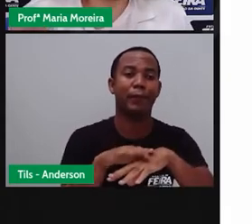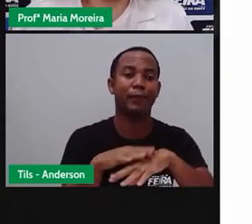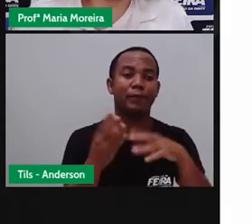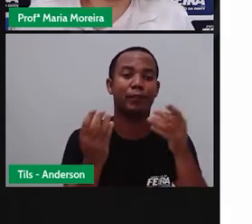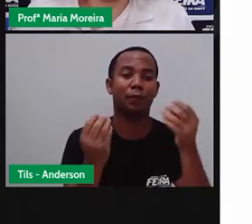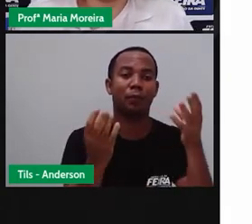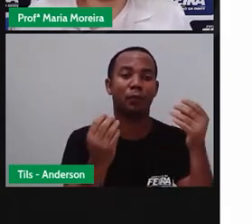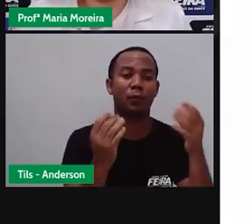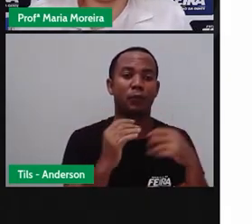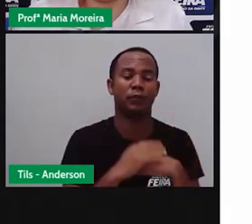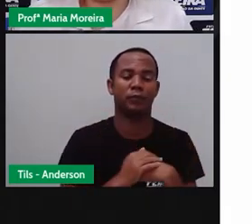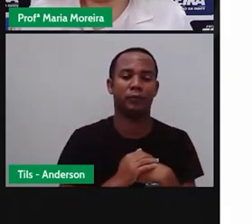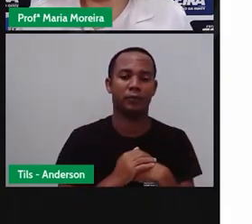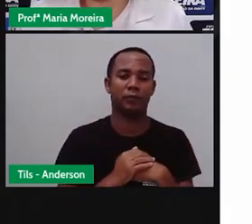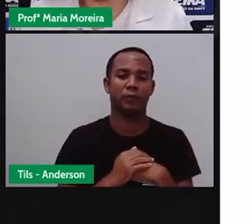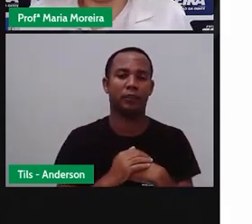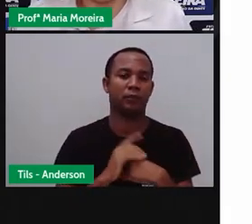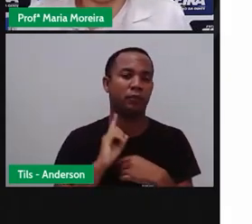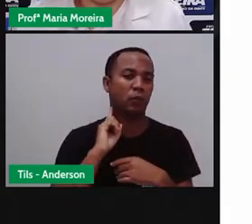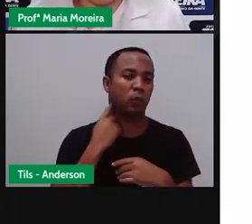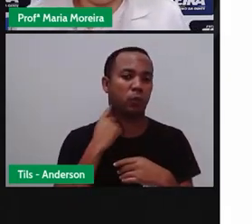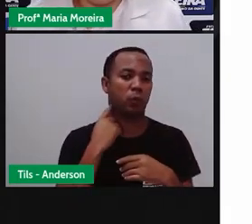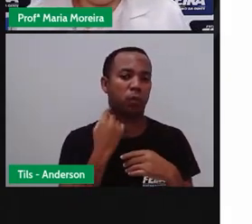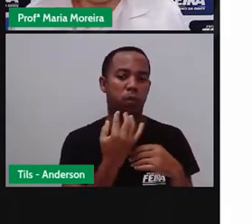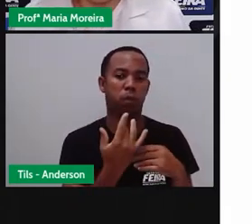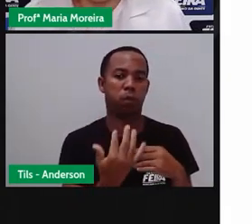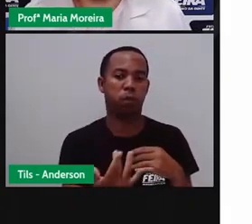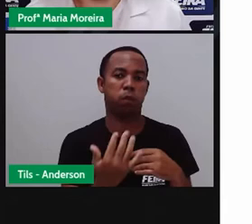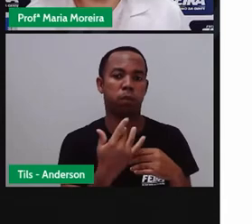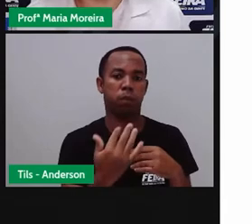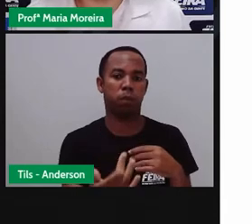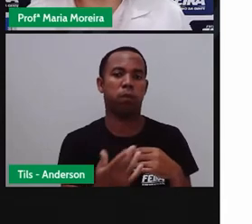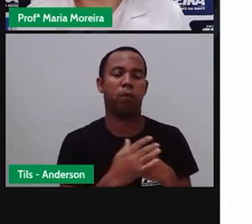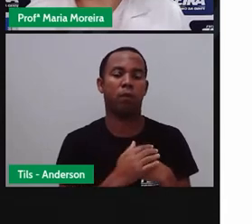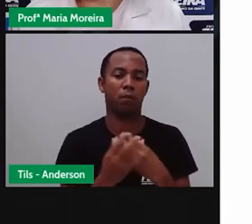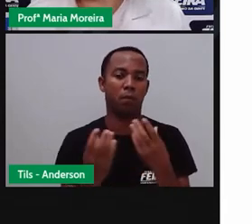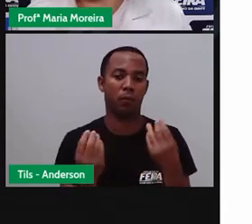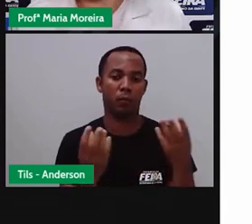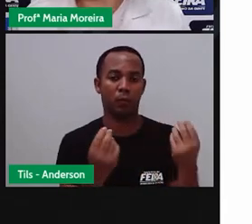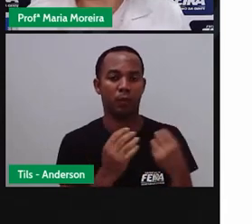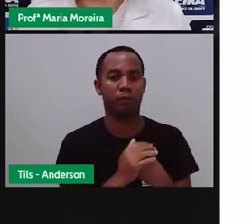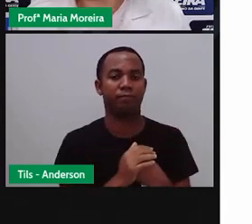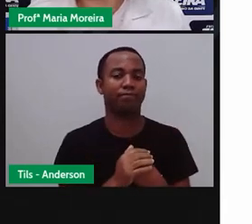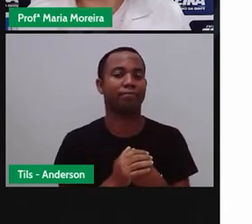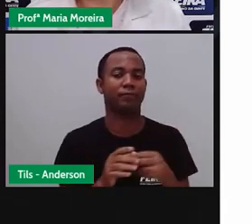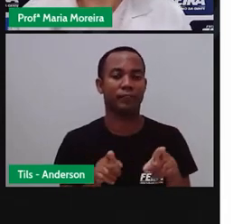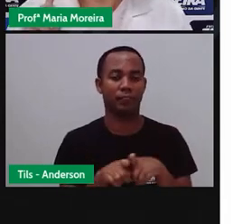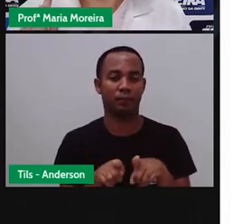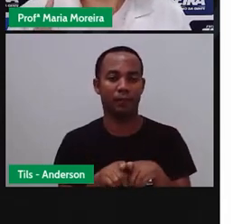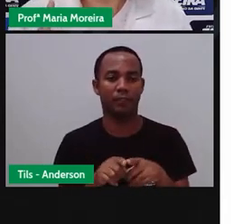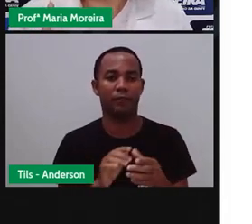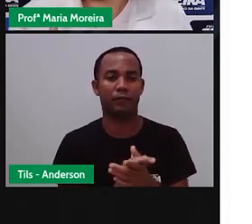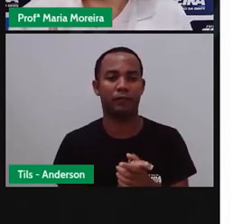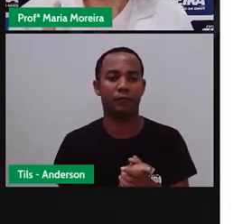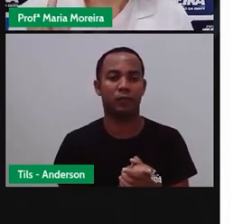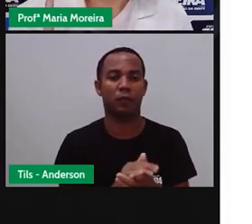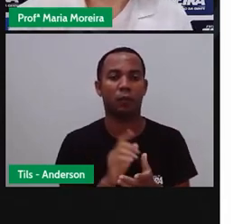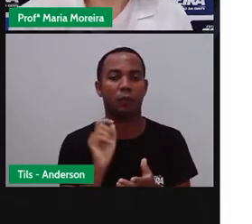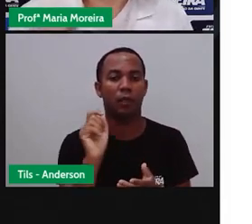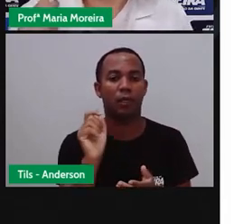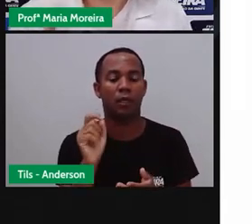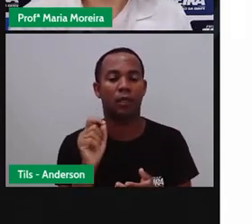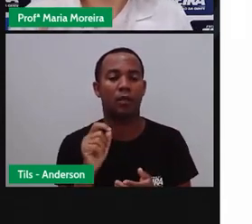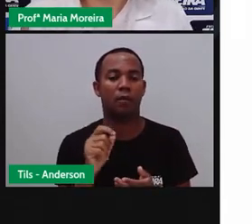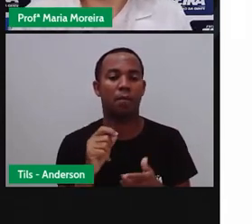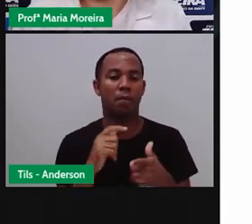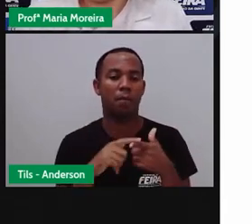A contaminação do solo, porque nem tudo que está ali é orgânico. E a gente sabe, lembra daquela aula que a gente falou aqui sobre o quê? Sobre